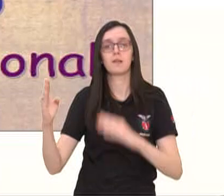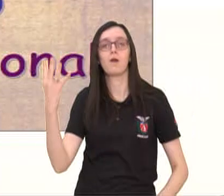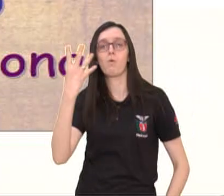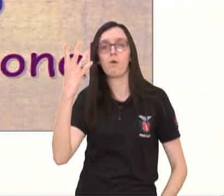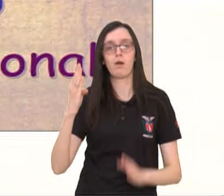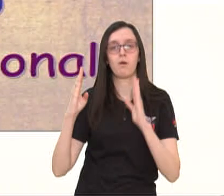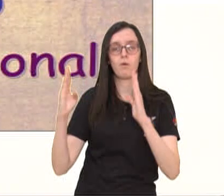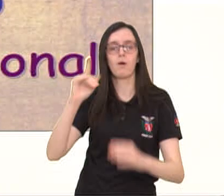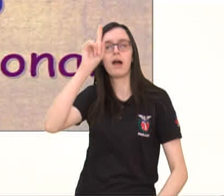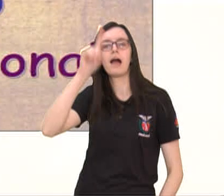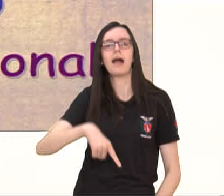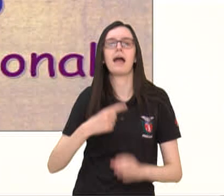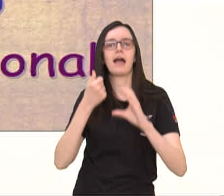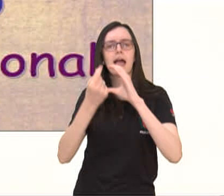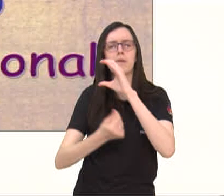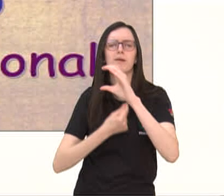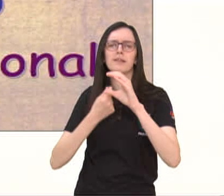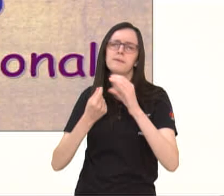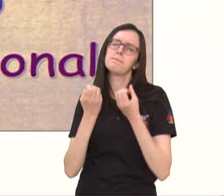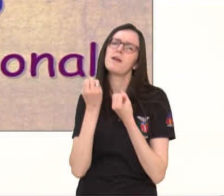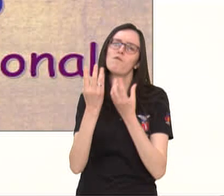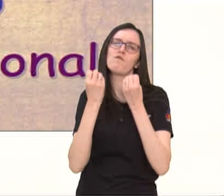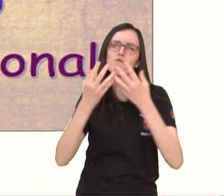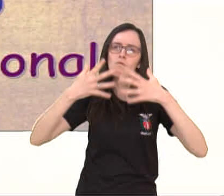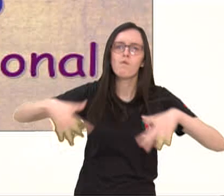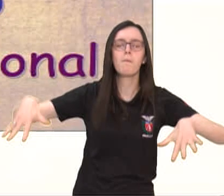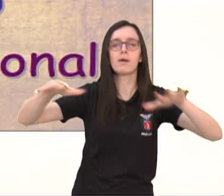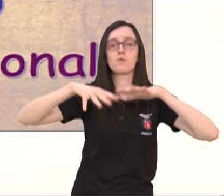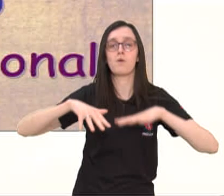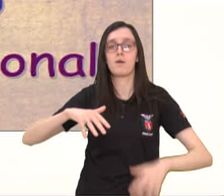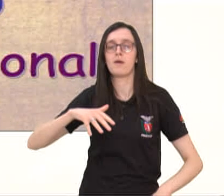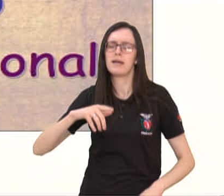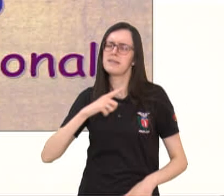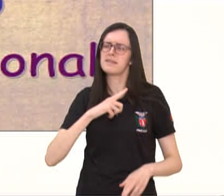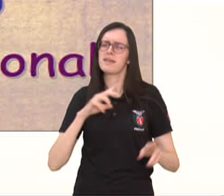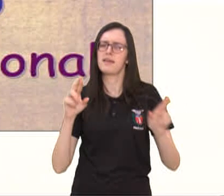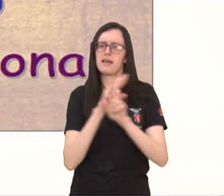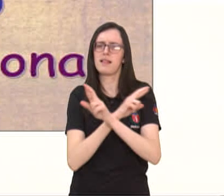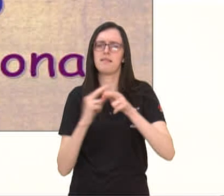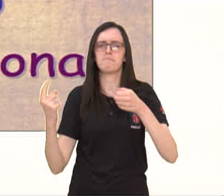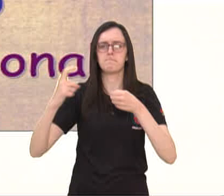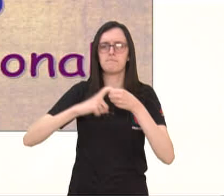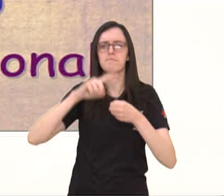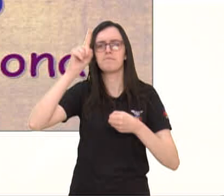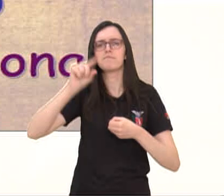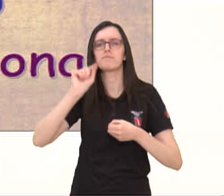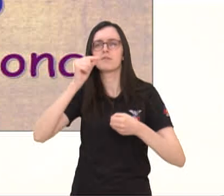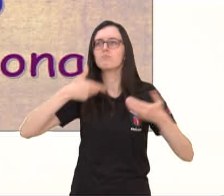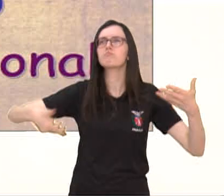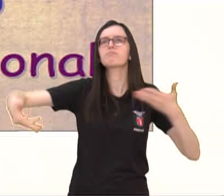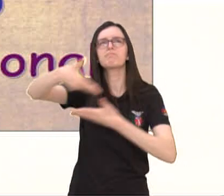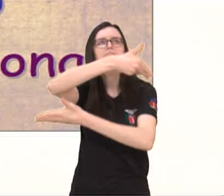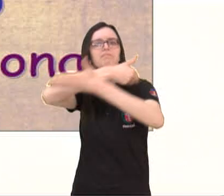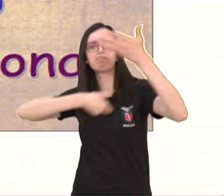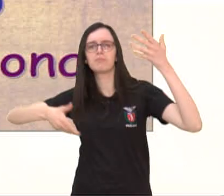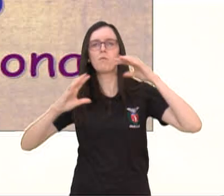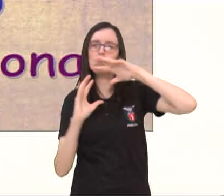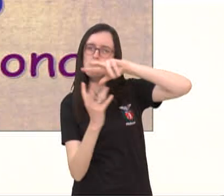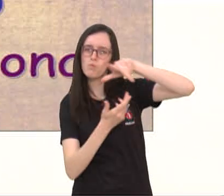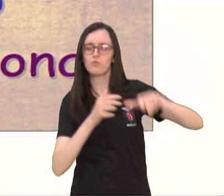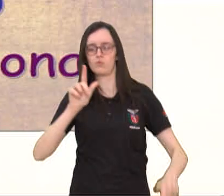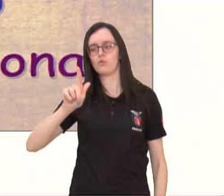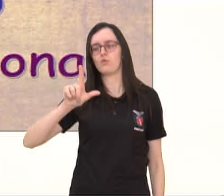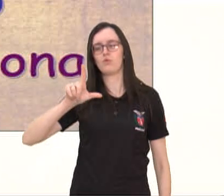capitalismo informacional, embora os economistas... Aqui está linkado a questão da globalização, tá?